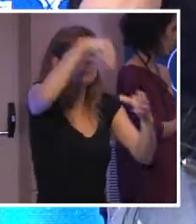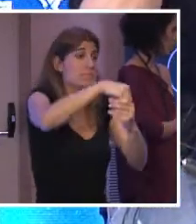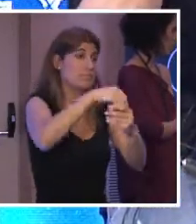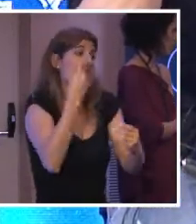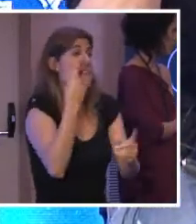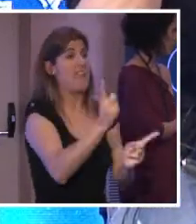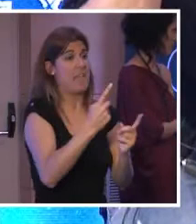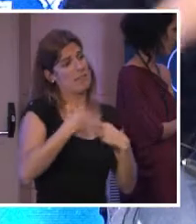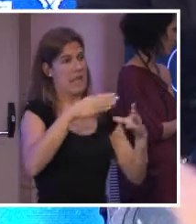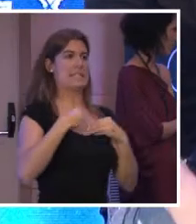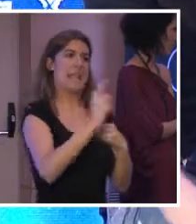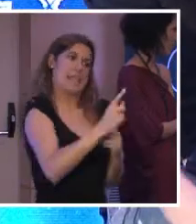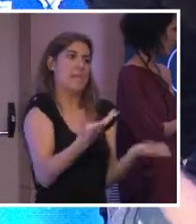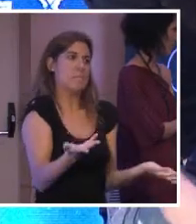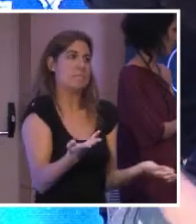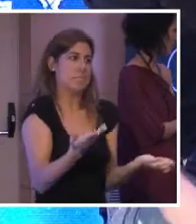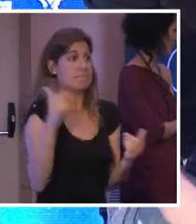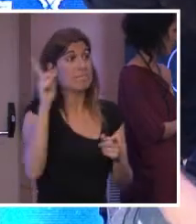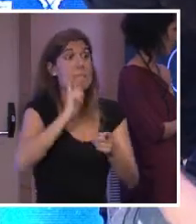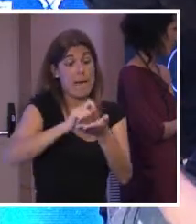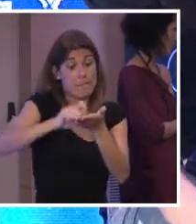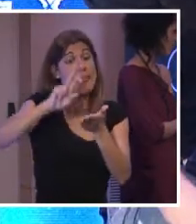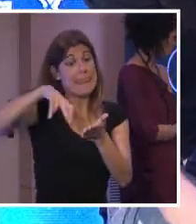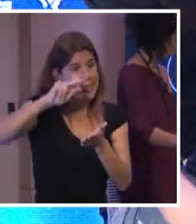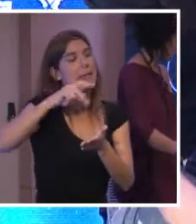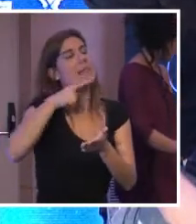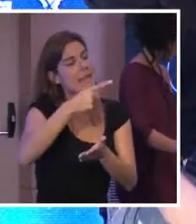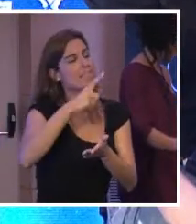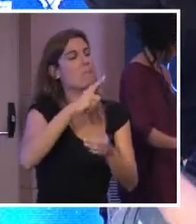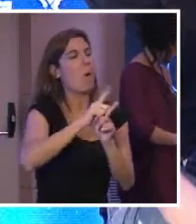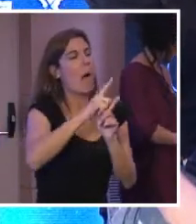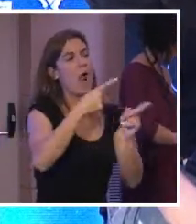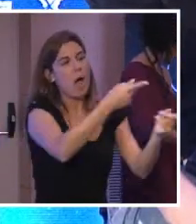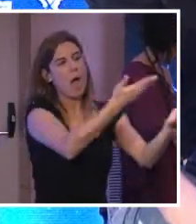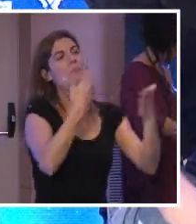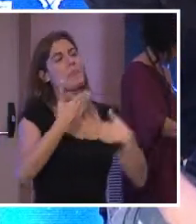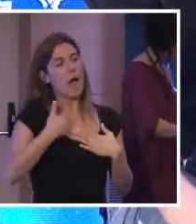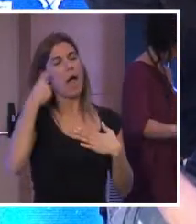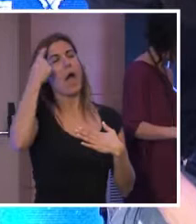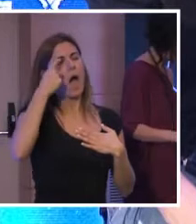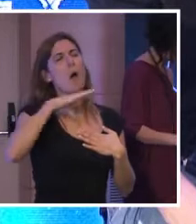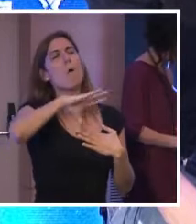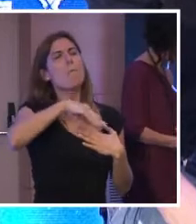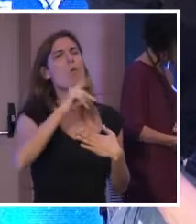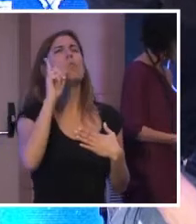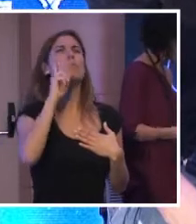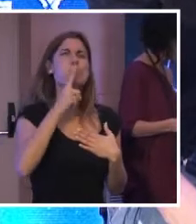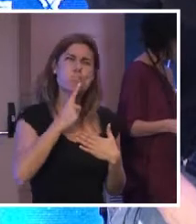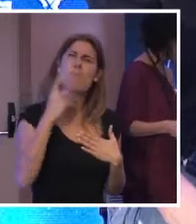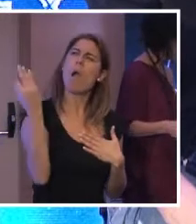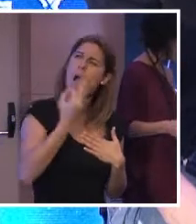foi exatamente isso que ela quis que a gente levasse para casa. Nós vivemos na era da informação, na era